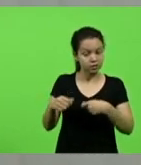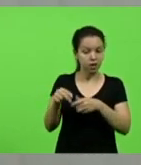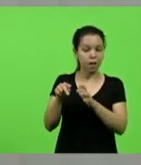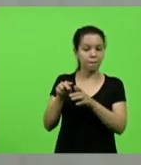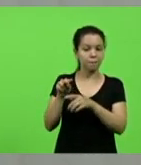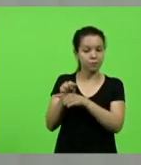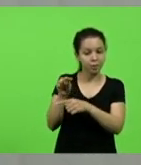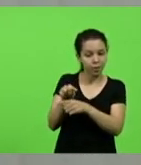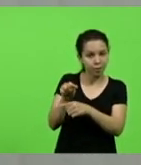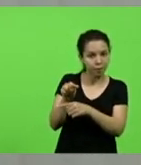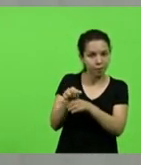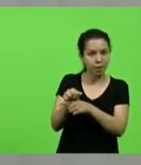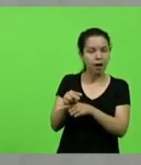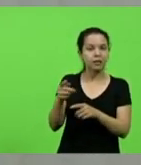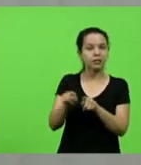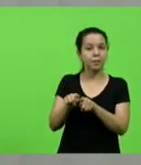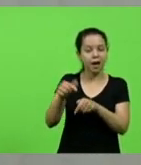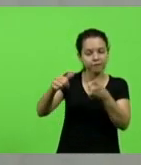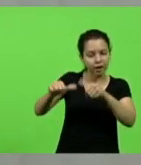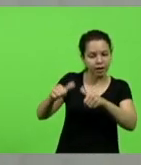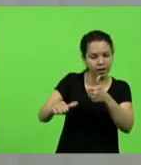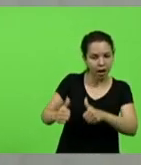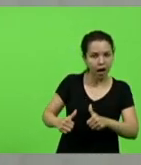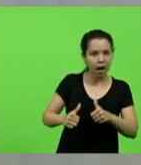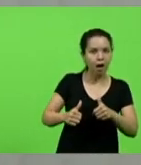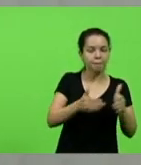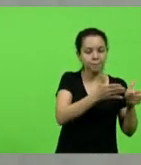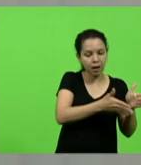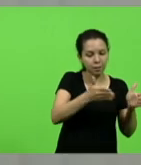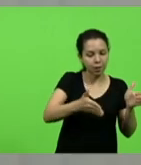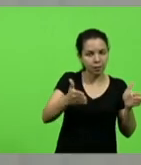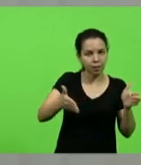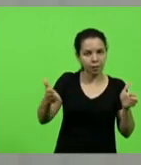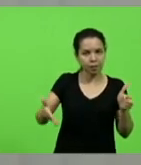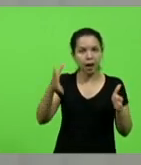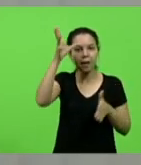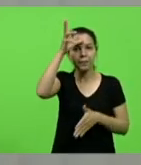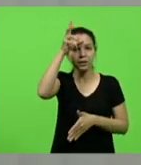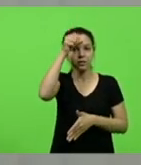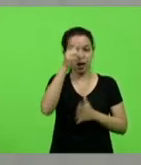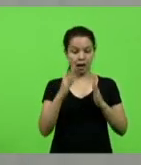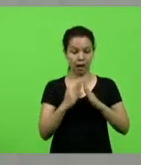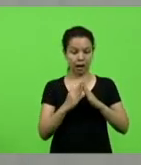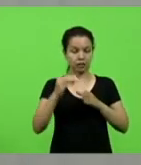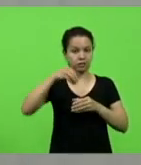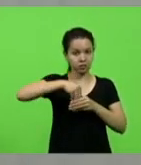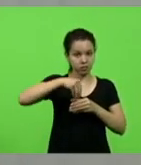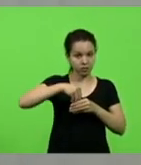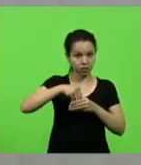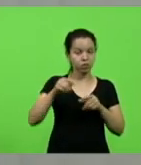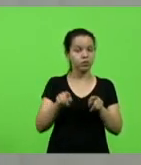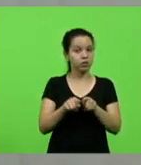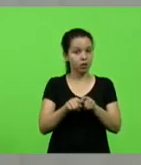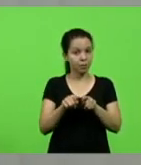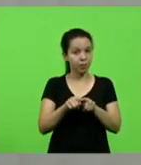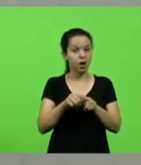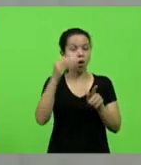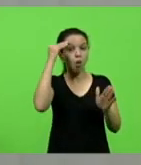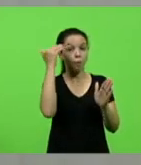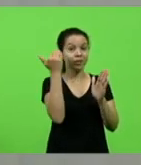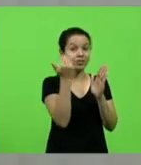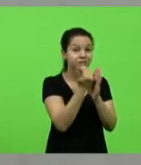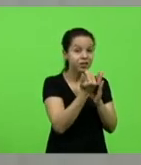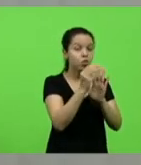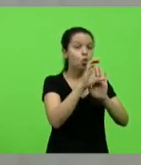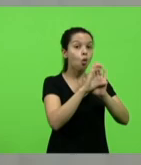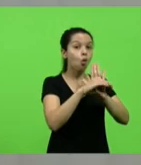avaliar periodicamente a aprendizagem realizada no domicílio, como também o cumprimento do currículo